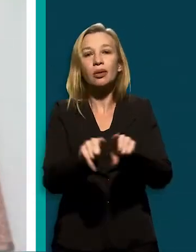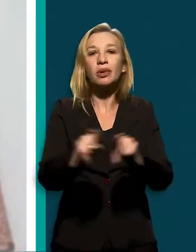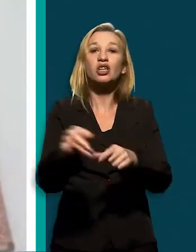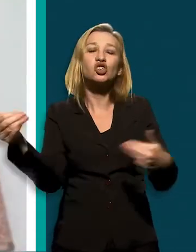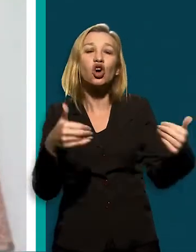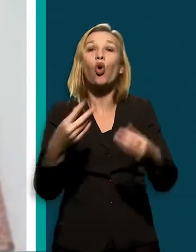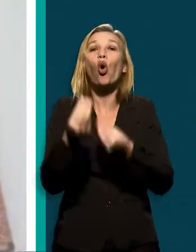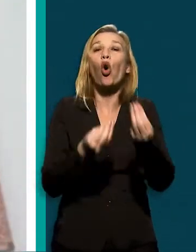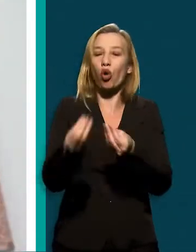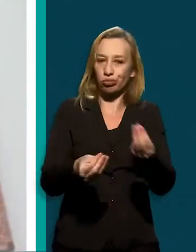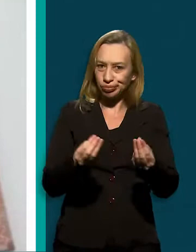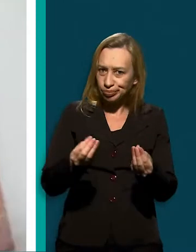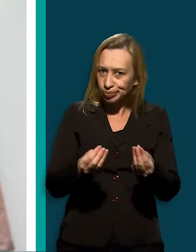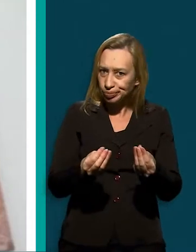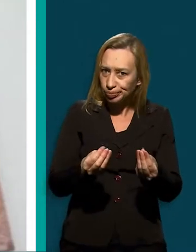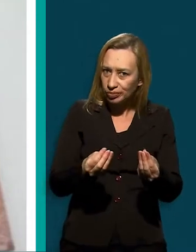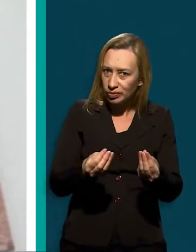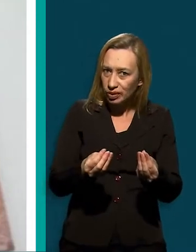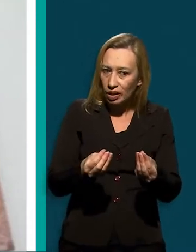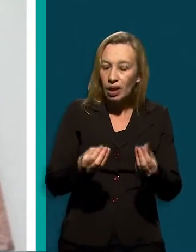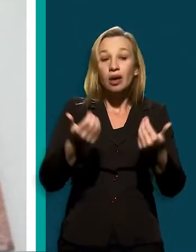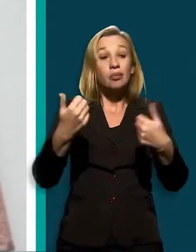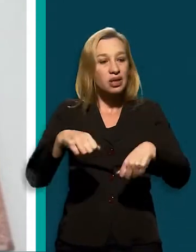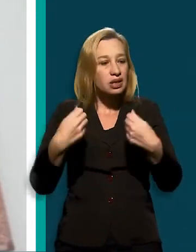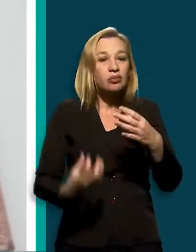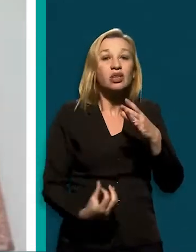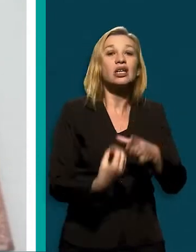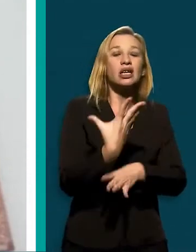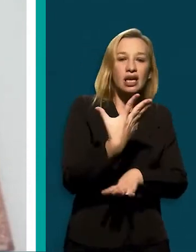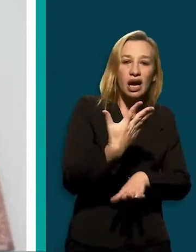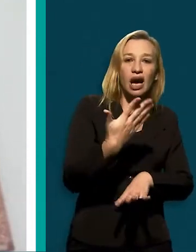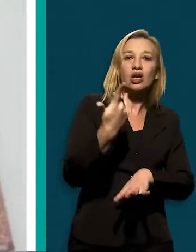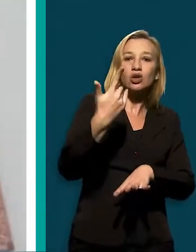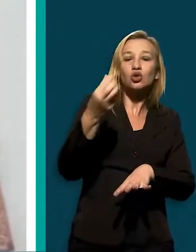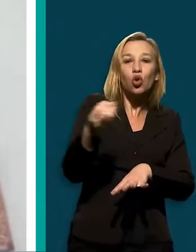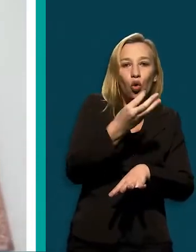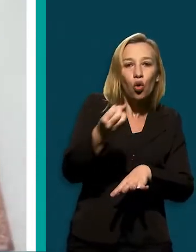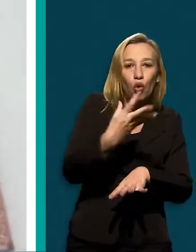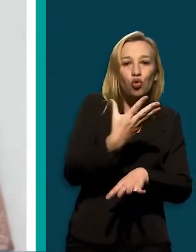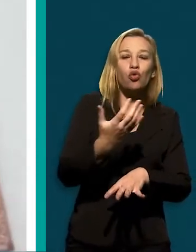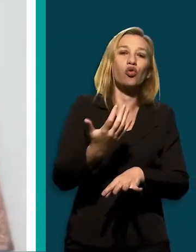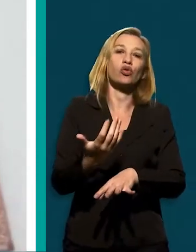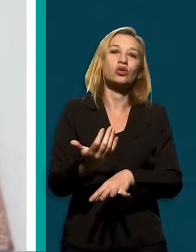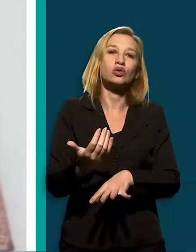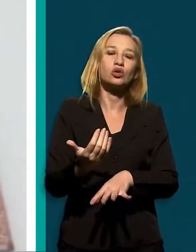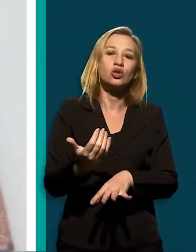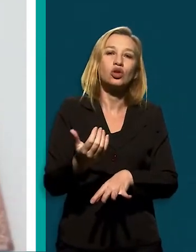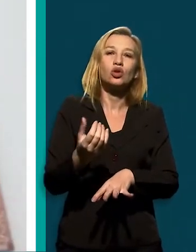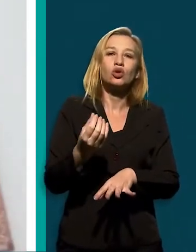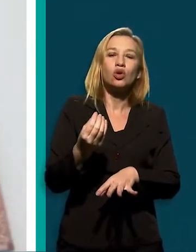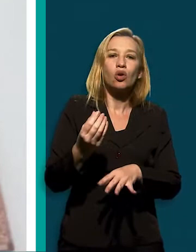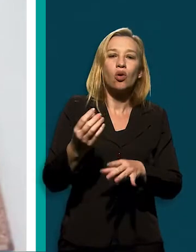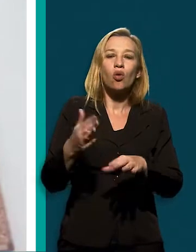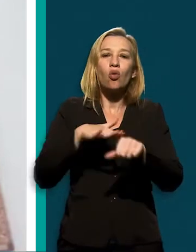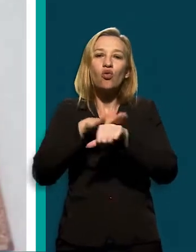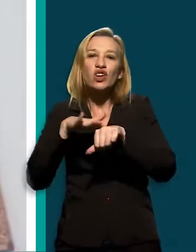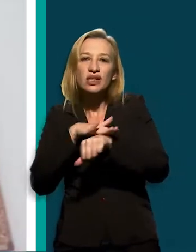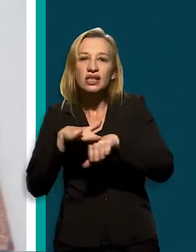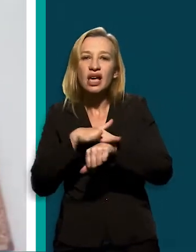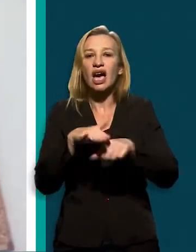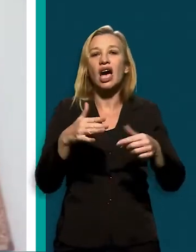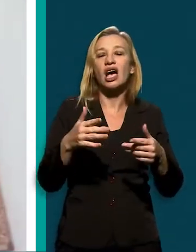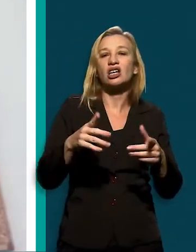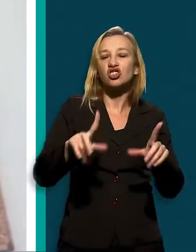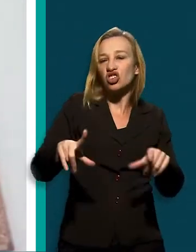estão chegando, né? E como é que faz, né? Tem que se reinventar nessa questão de ter uma nova forma